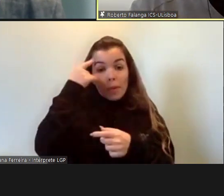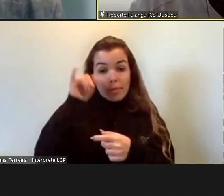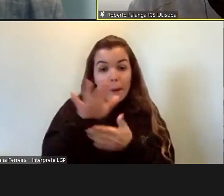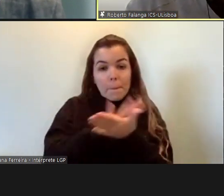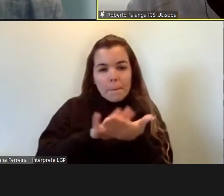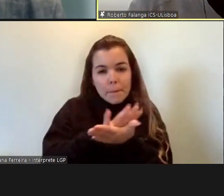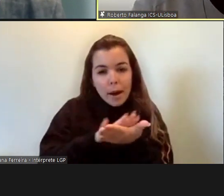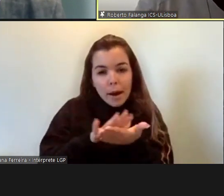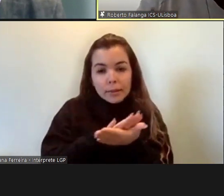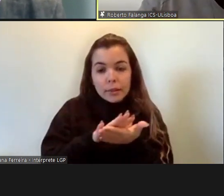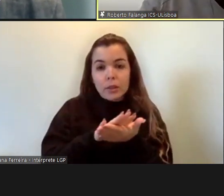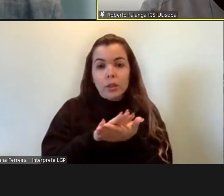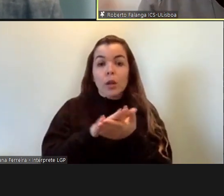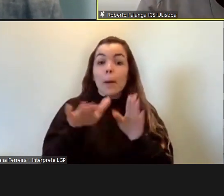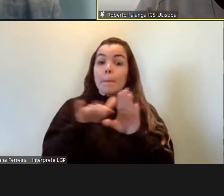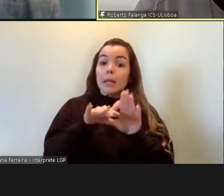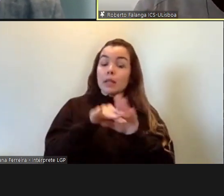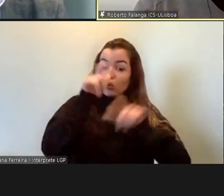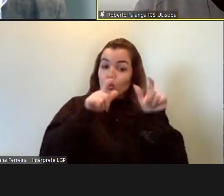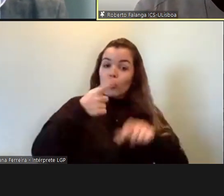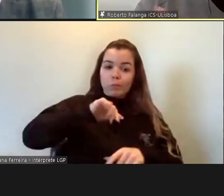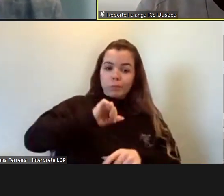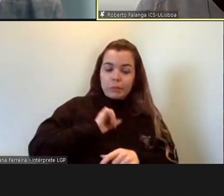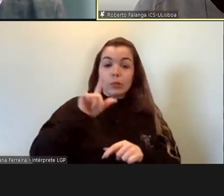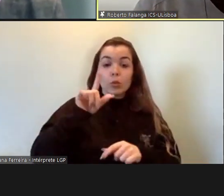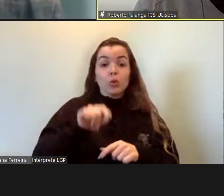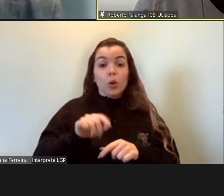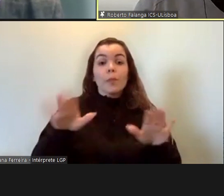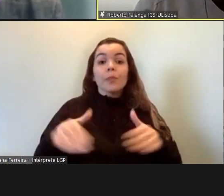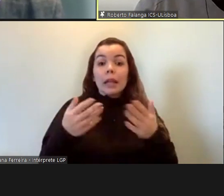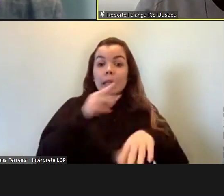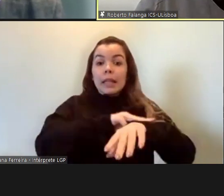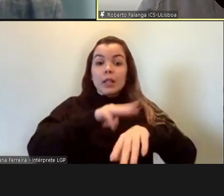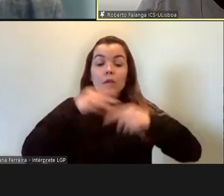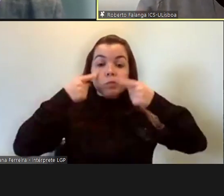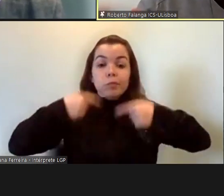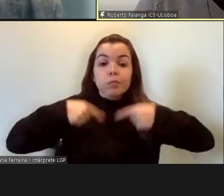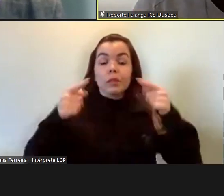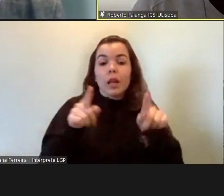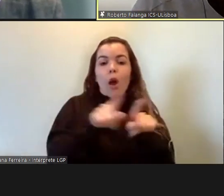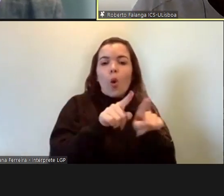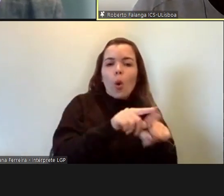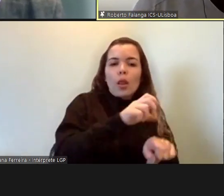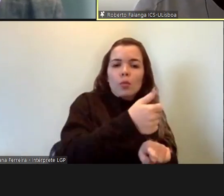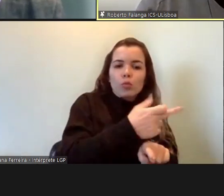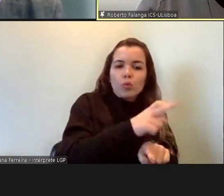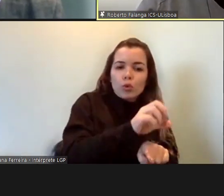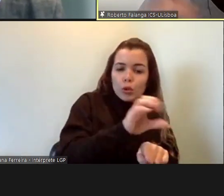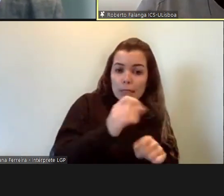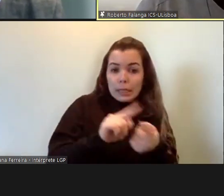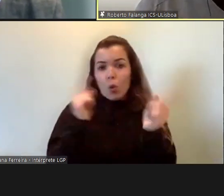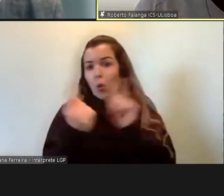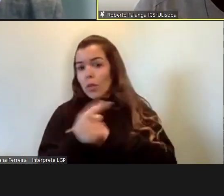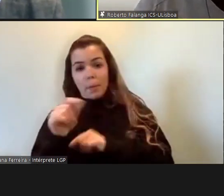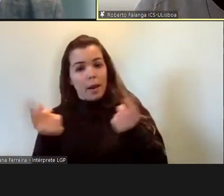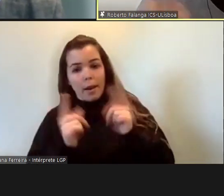os nossos participantes, de que a administração pública não é sinónimo de burocracia e burocracia não é sinónimo de administração pública.